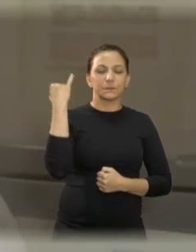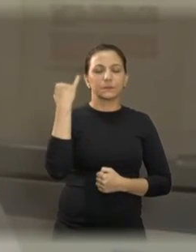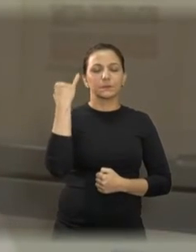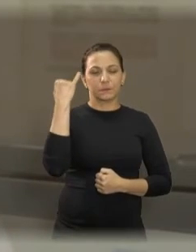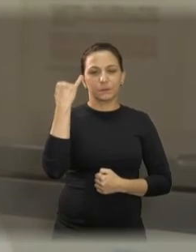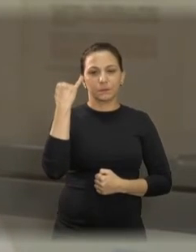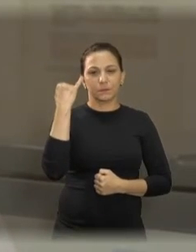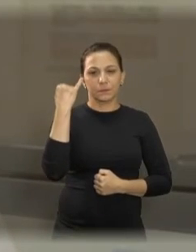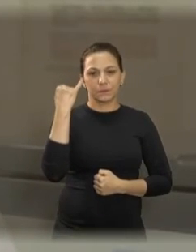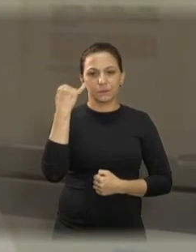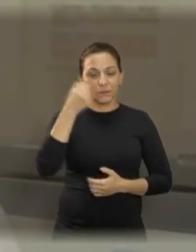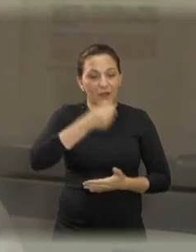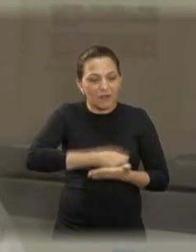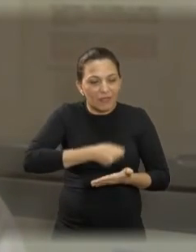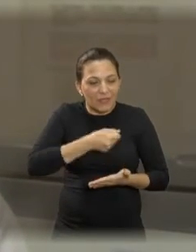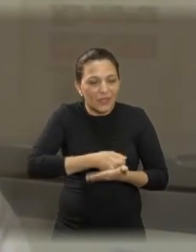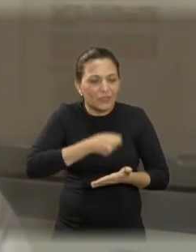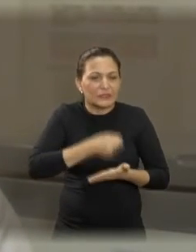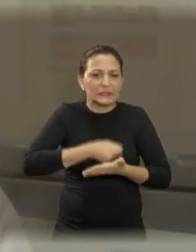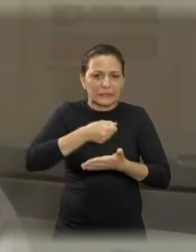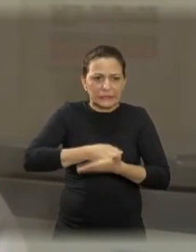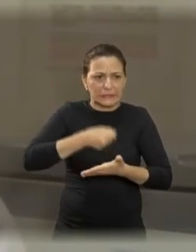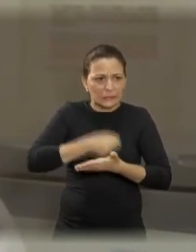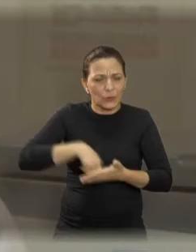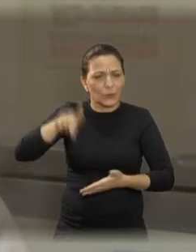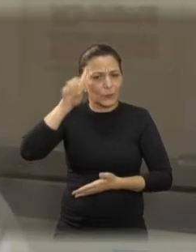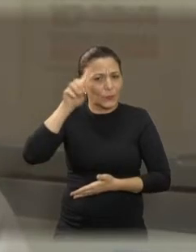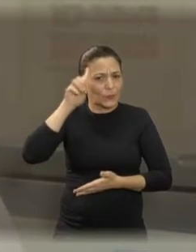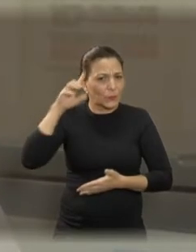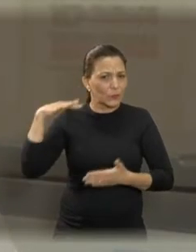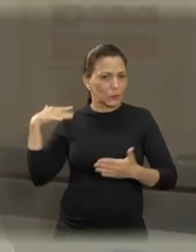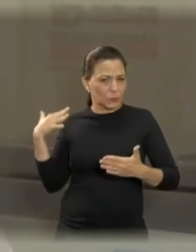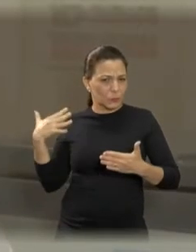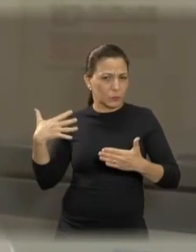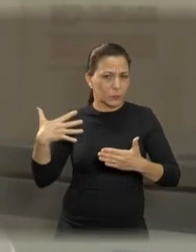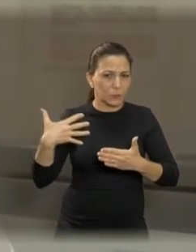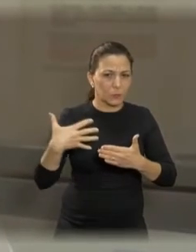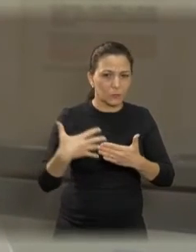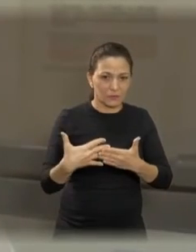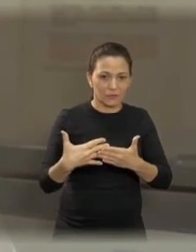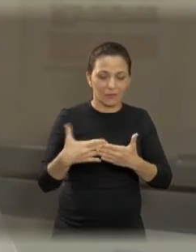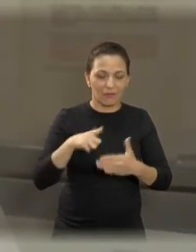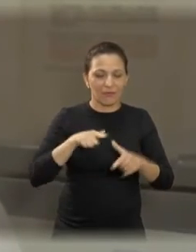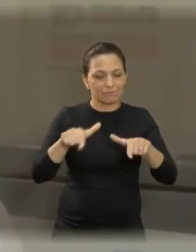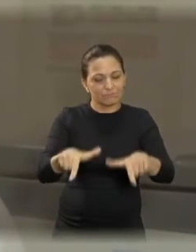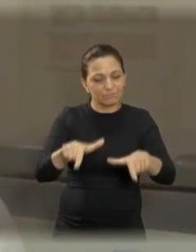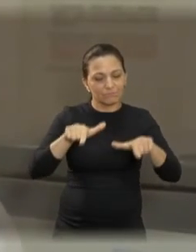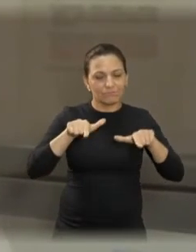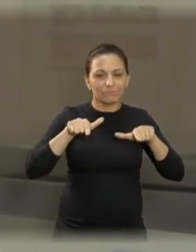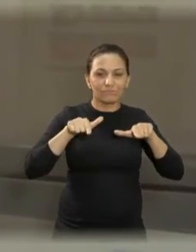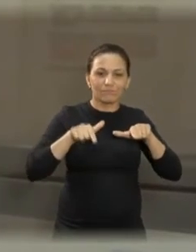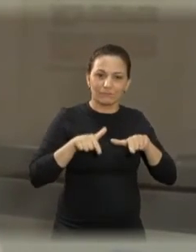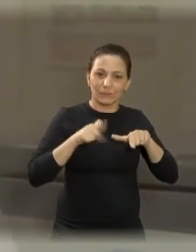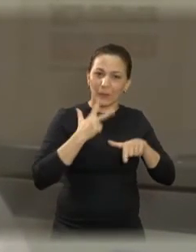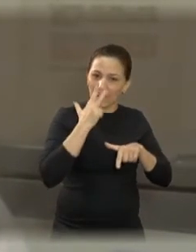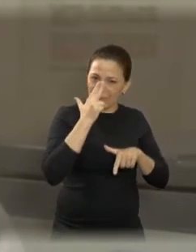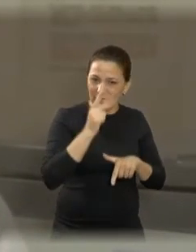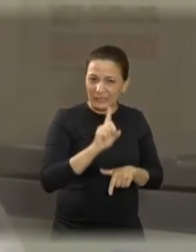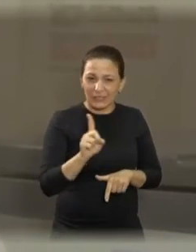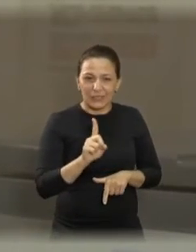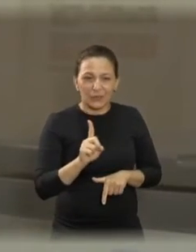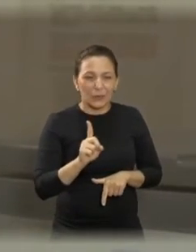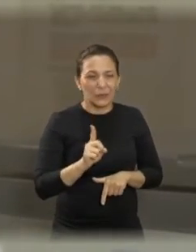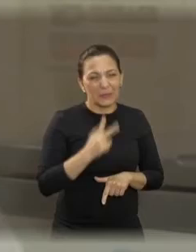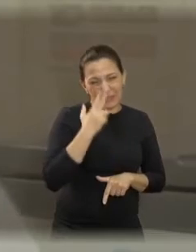o nível de dedicação que eu tive receber uma homenagem assim. Parece que não, a